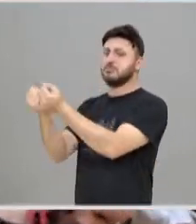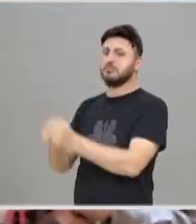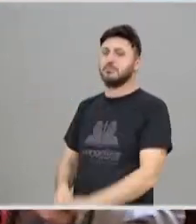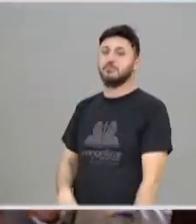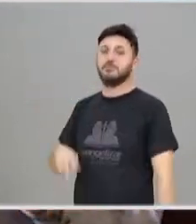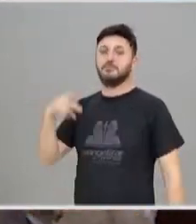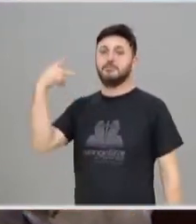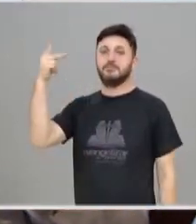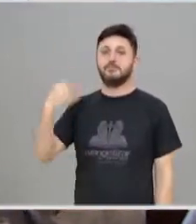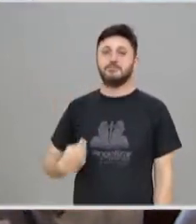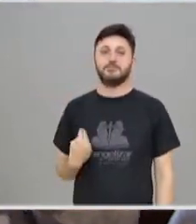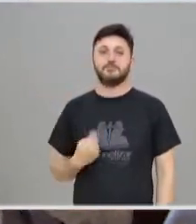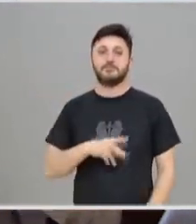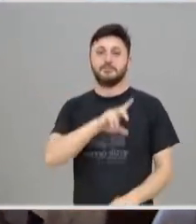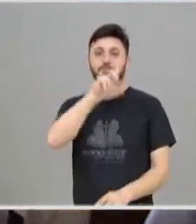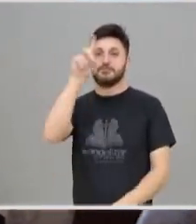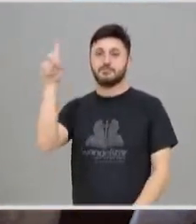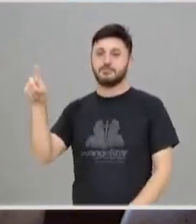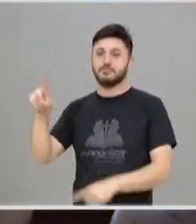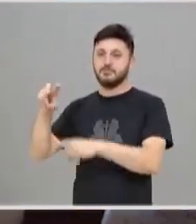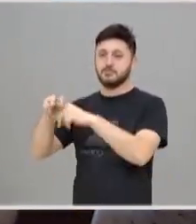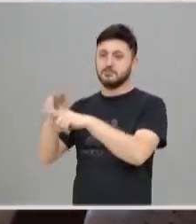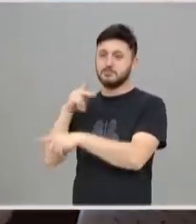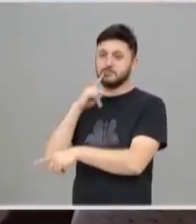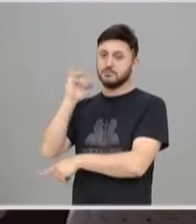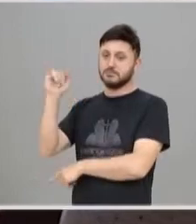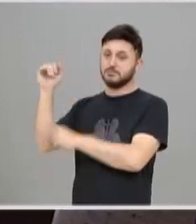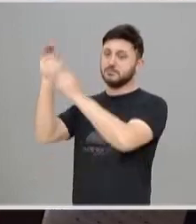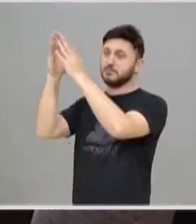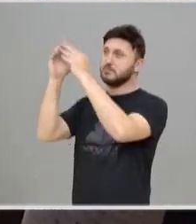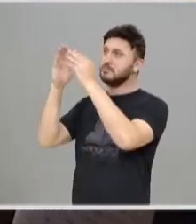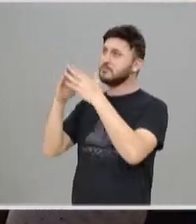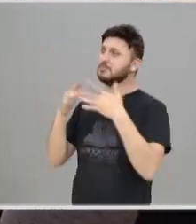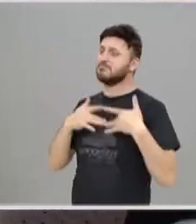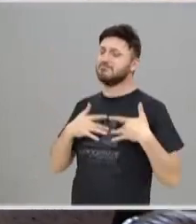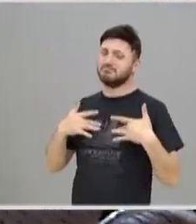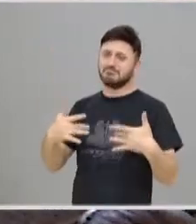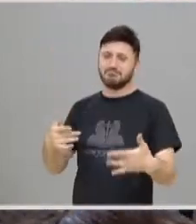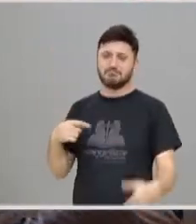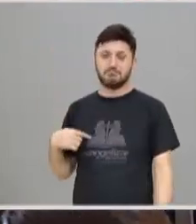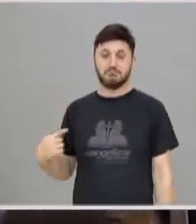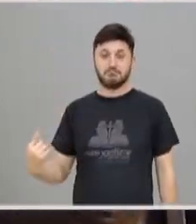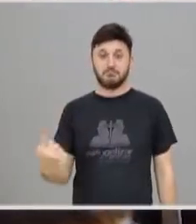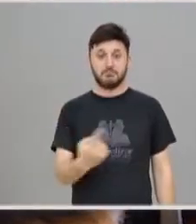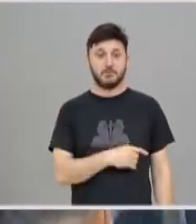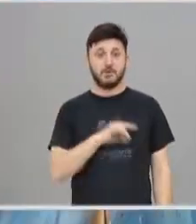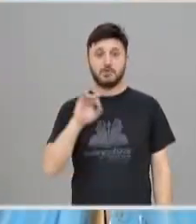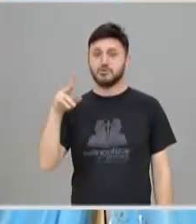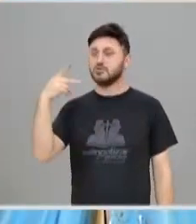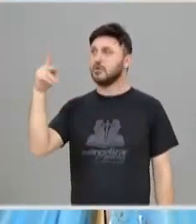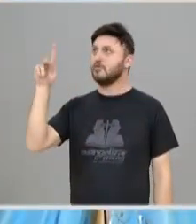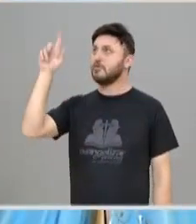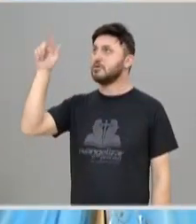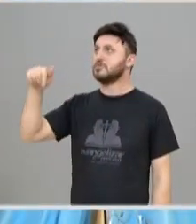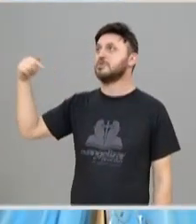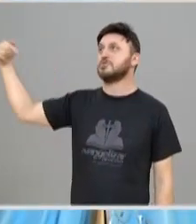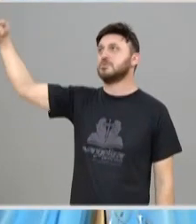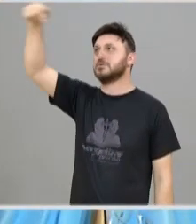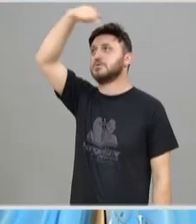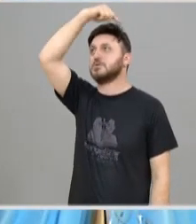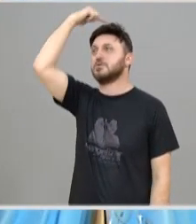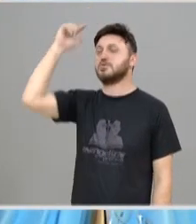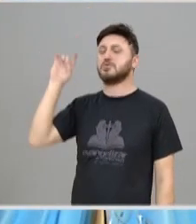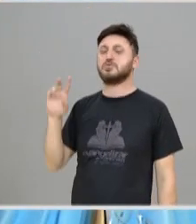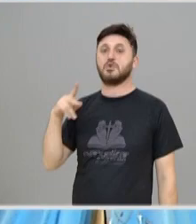nossa súplica. Vós que estais à direita do Pai, tende piedade de nós. Só vós sois